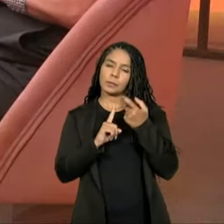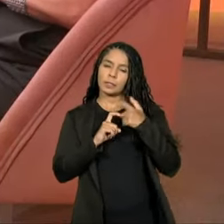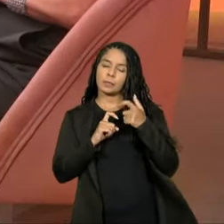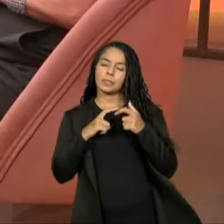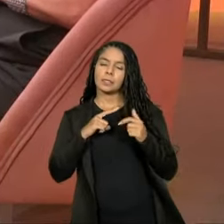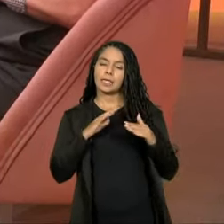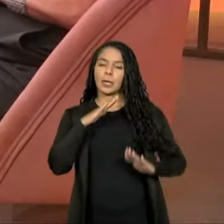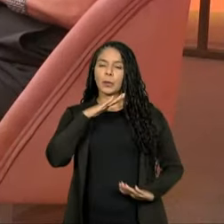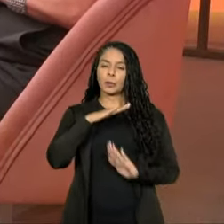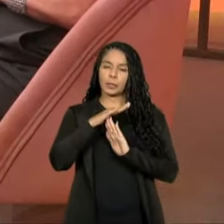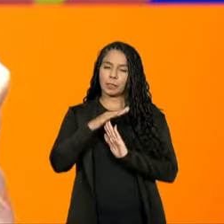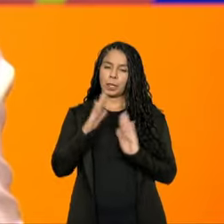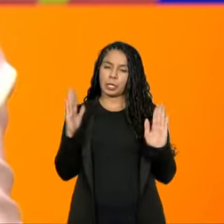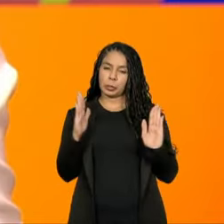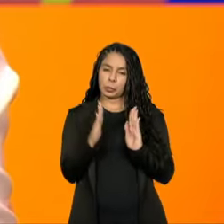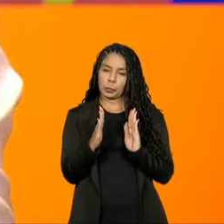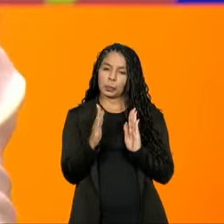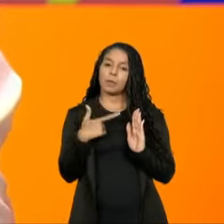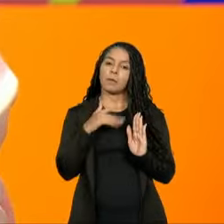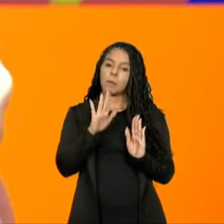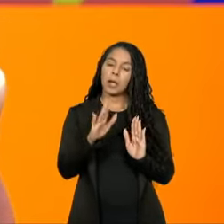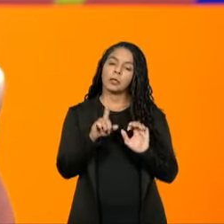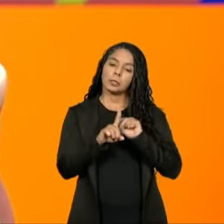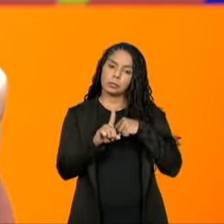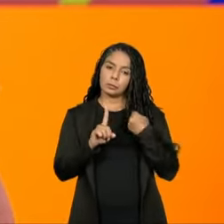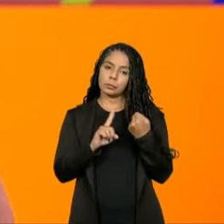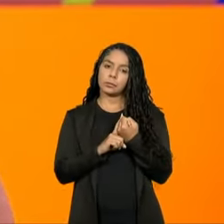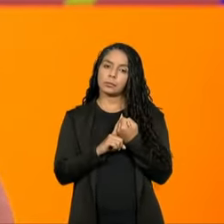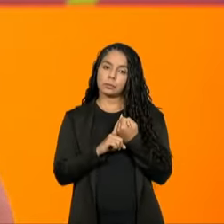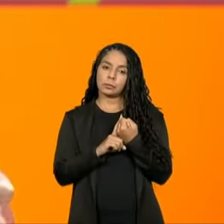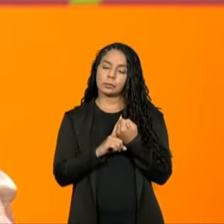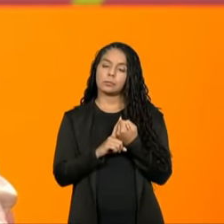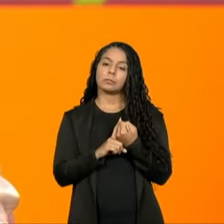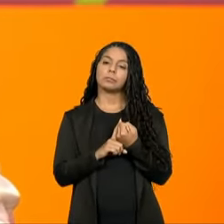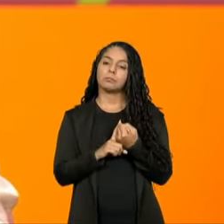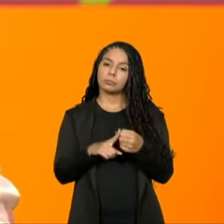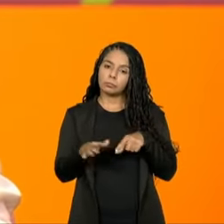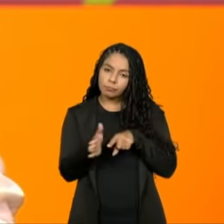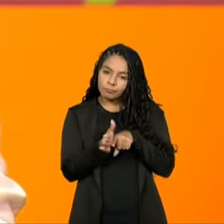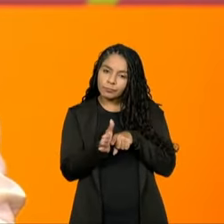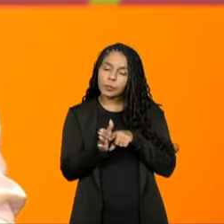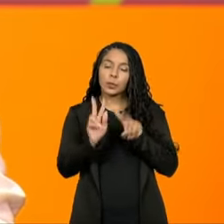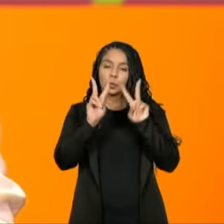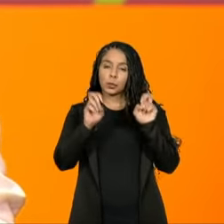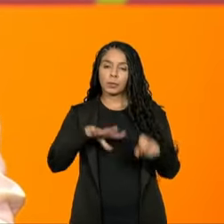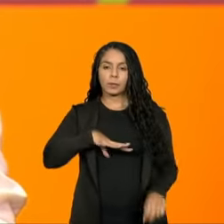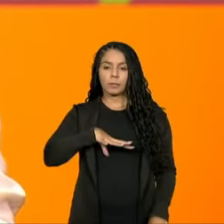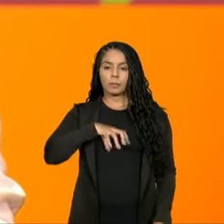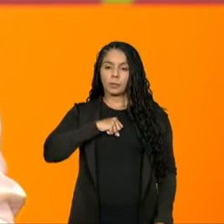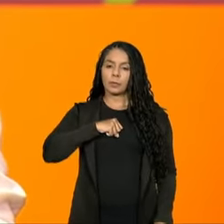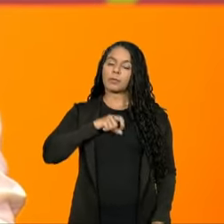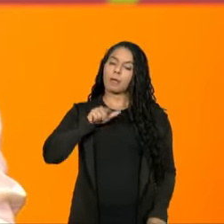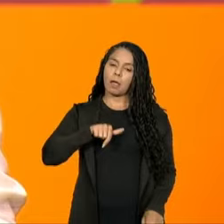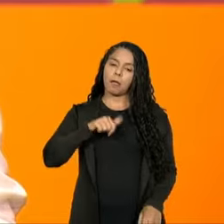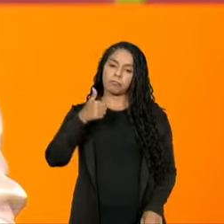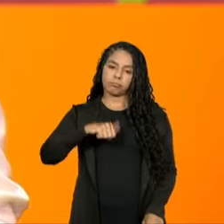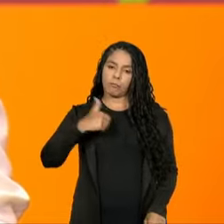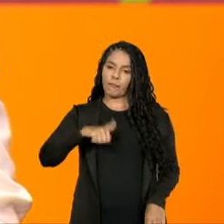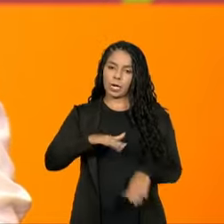limite temporal mais estrito, mas para as sociedades que, na verdade, se debruçam sobre a menopausa, é essa